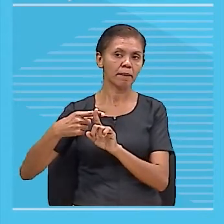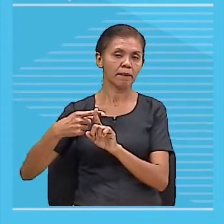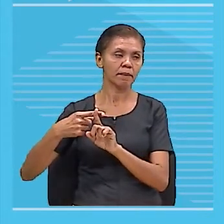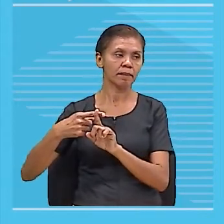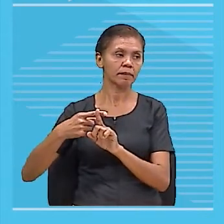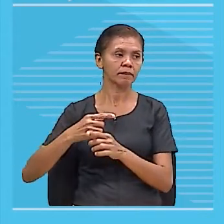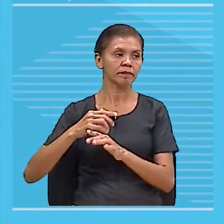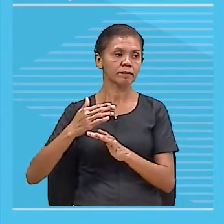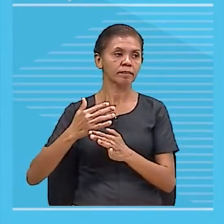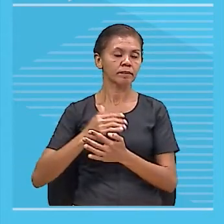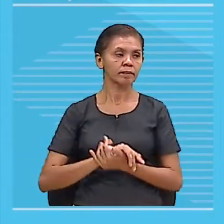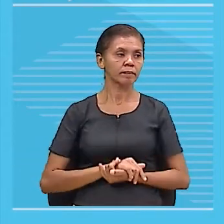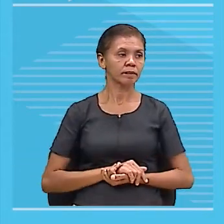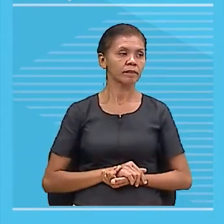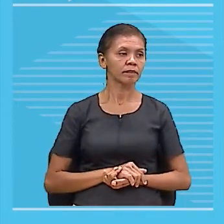Então, fica